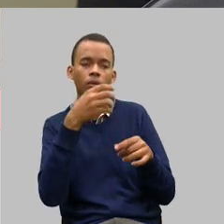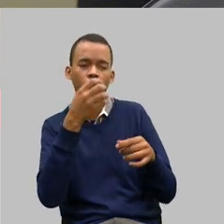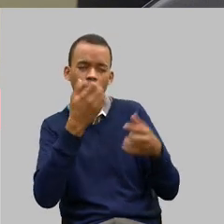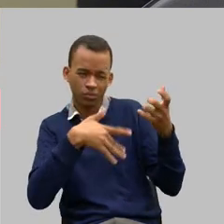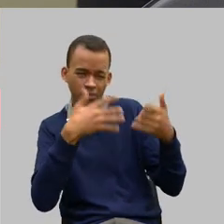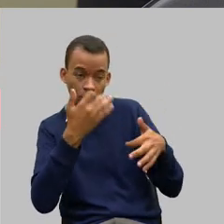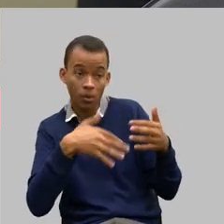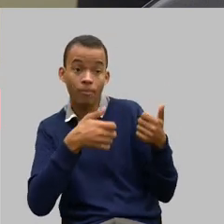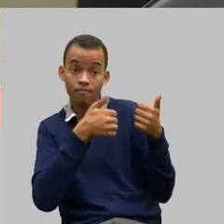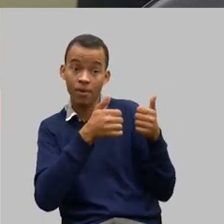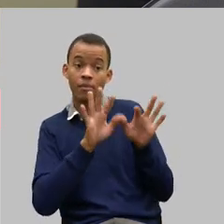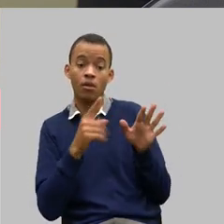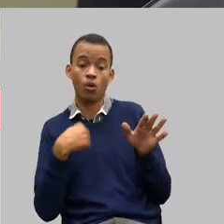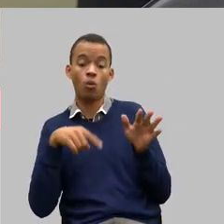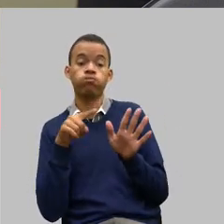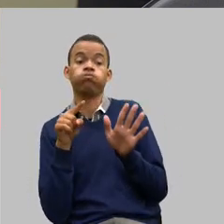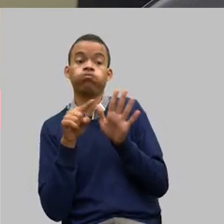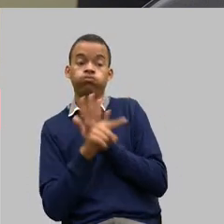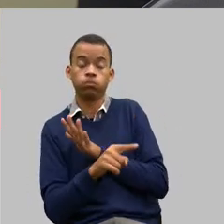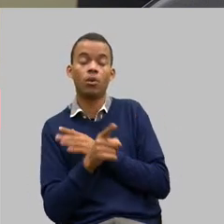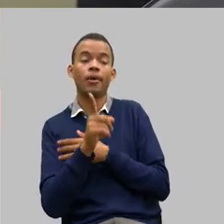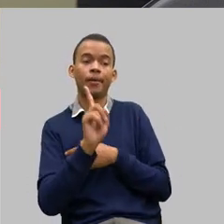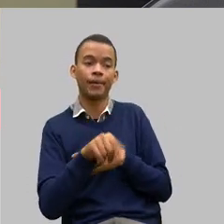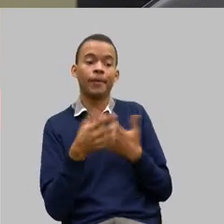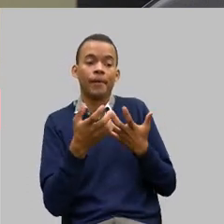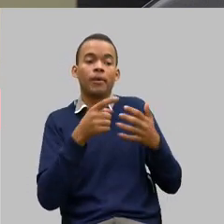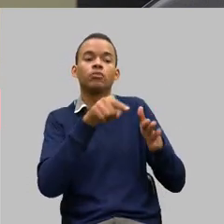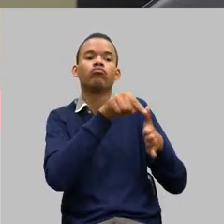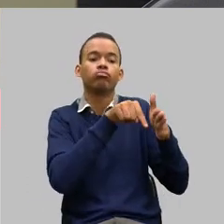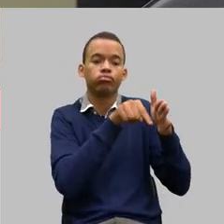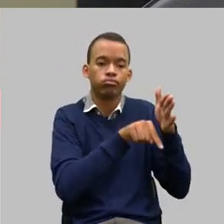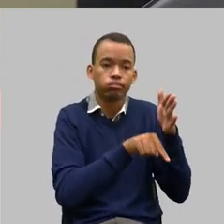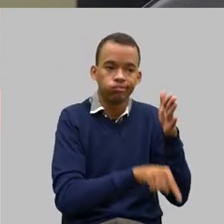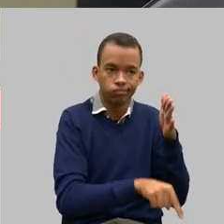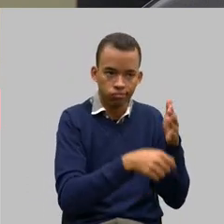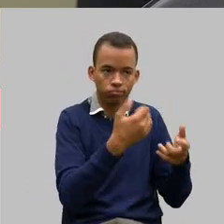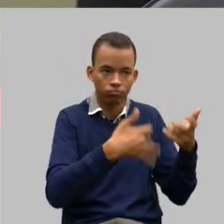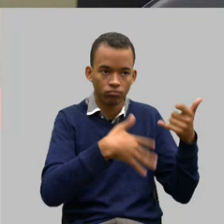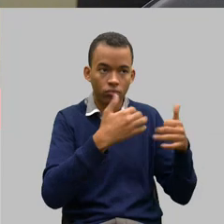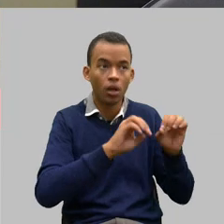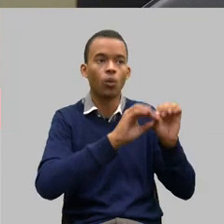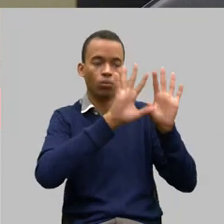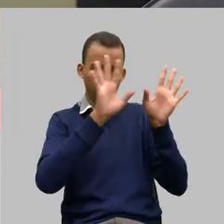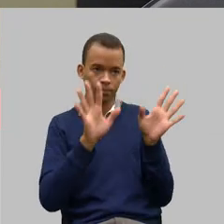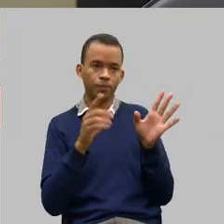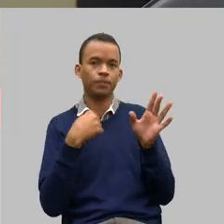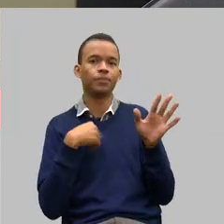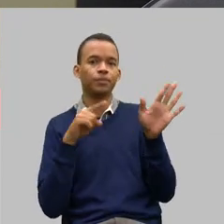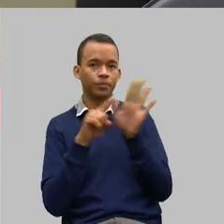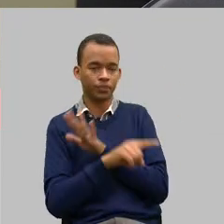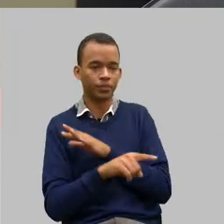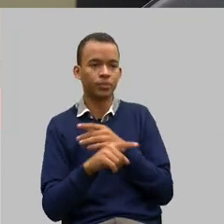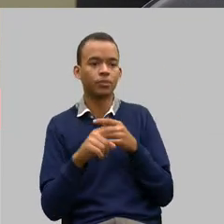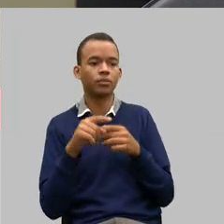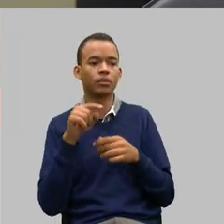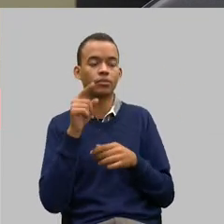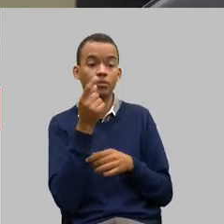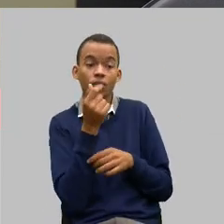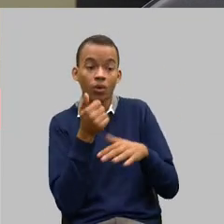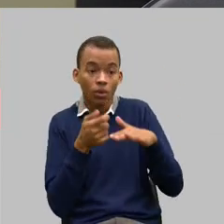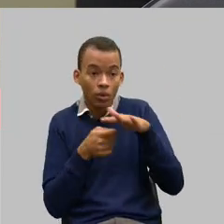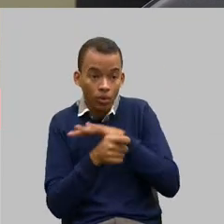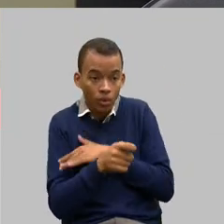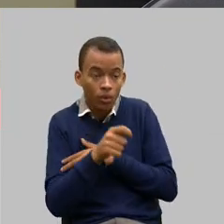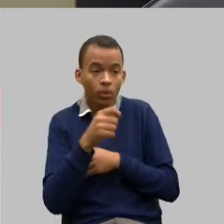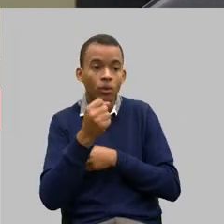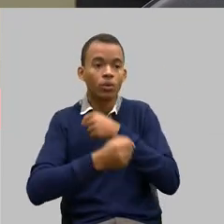importante para que a gente possa nesse momento aprofundar essas questões portanto Qual o patamar de investimento previsto para o ano de 2024 nas